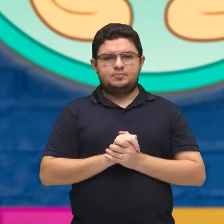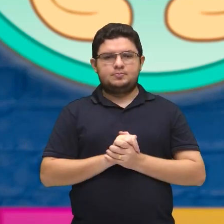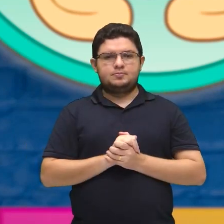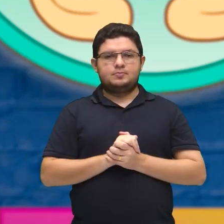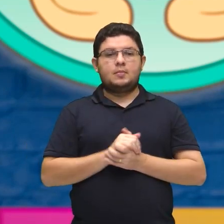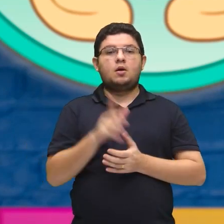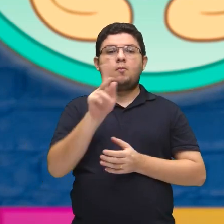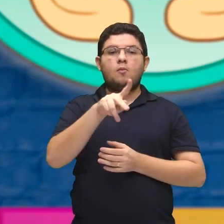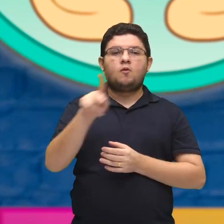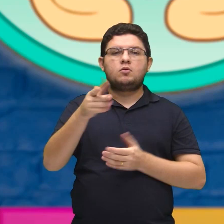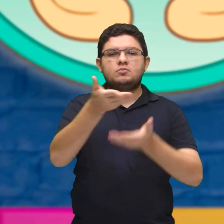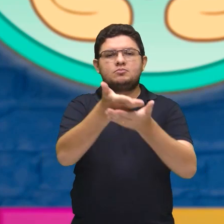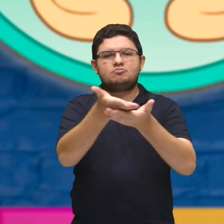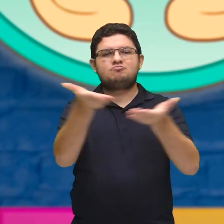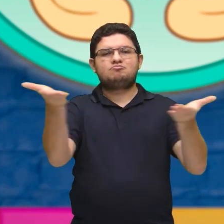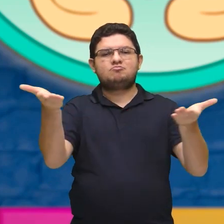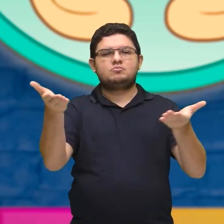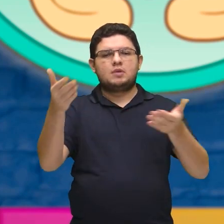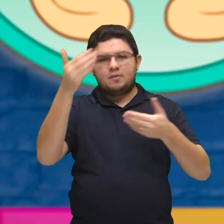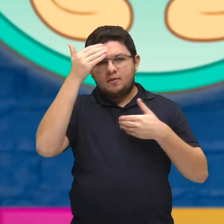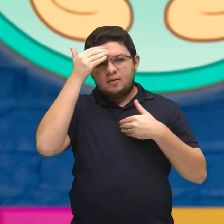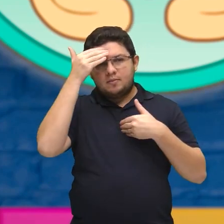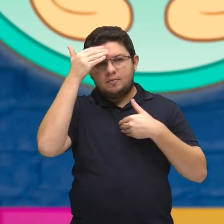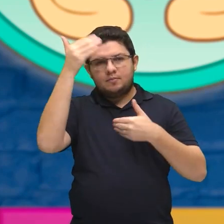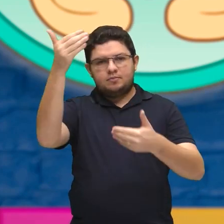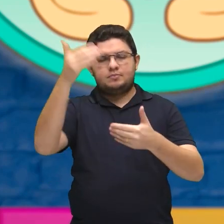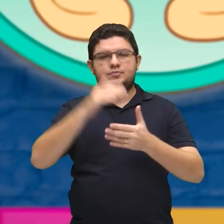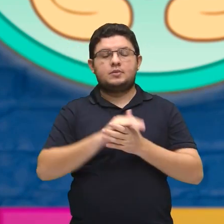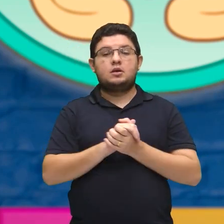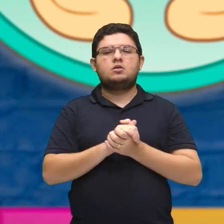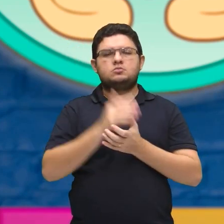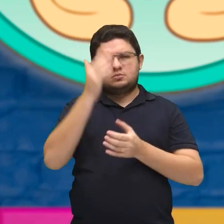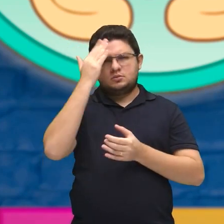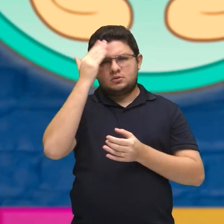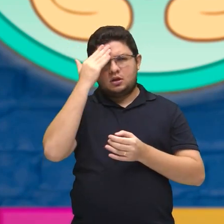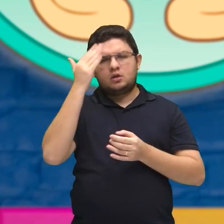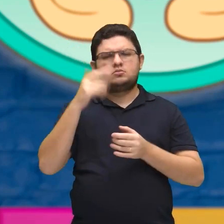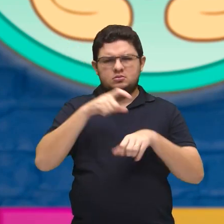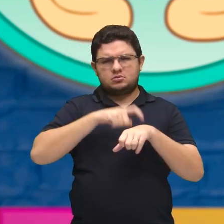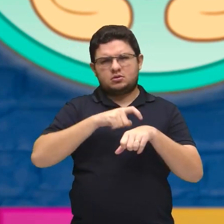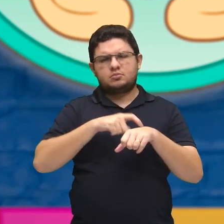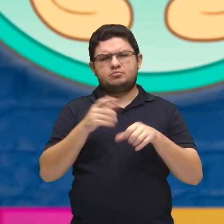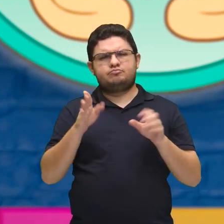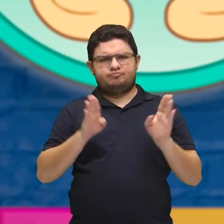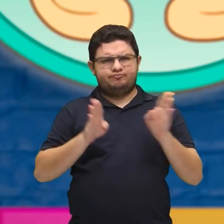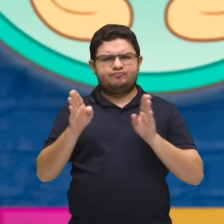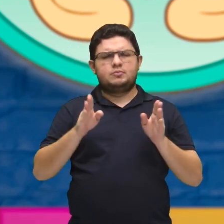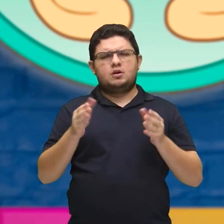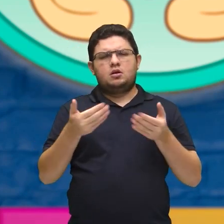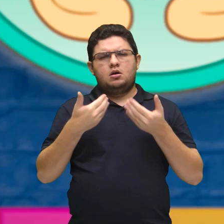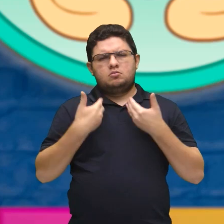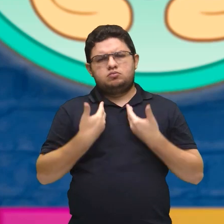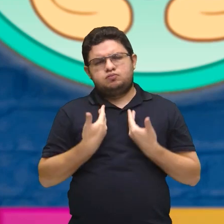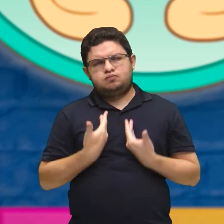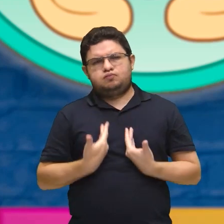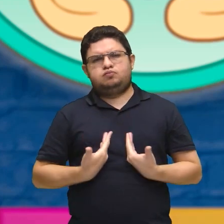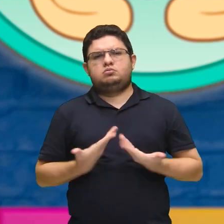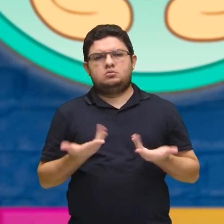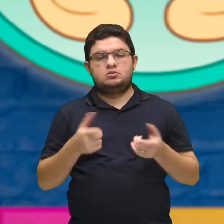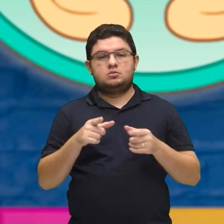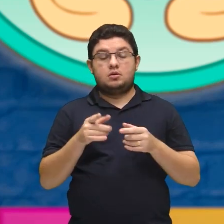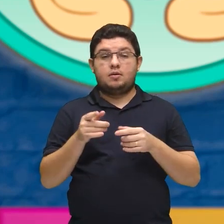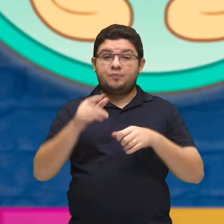Professores, obrigada pelo apoio de vocês. Eu sei que é uma jornada muito cansativa, né? Da capital, dos